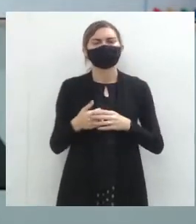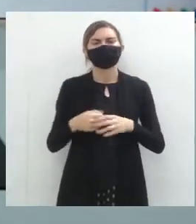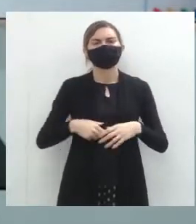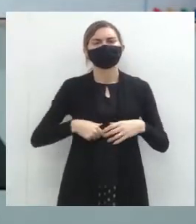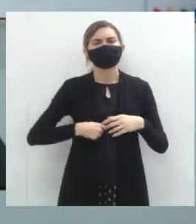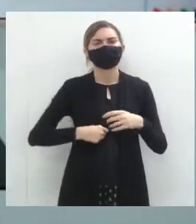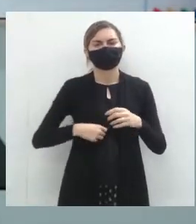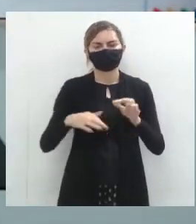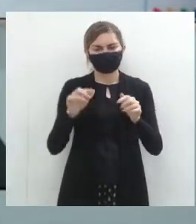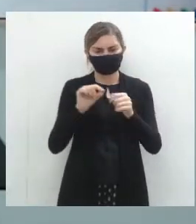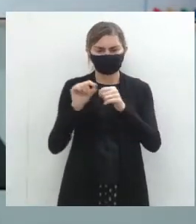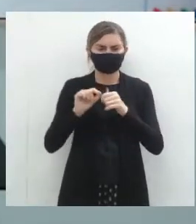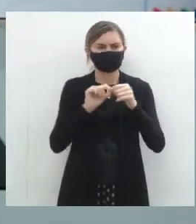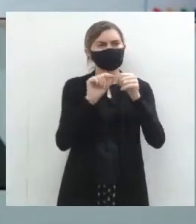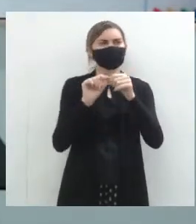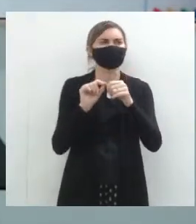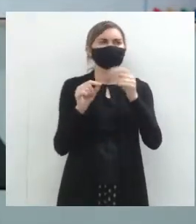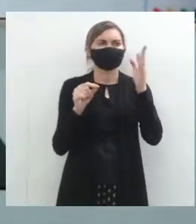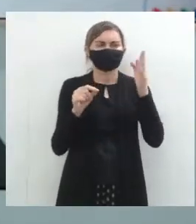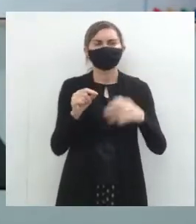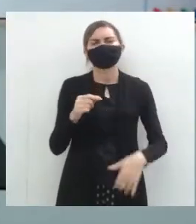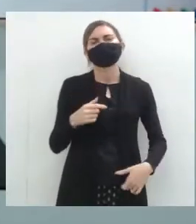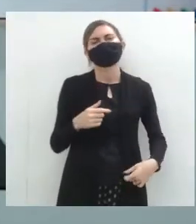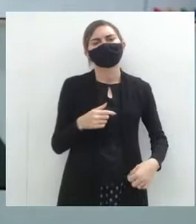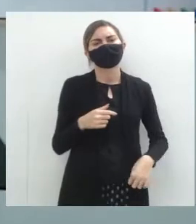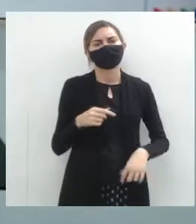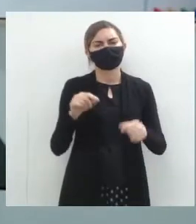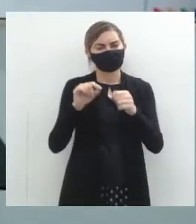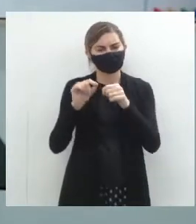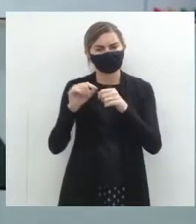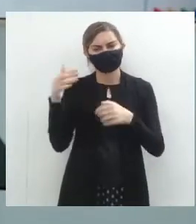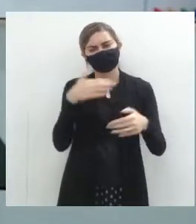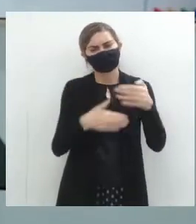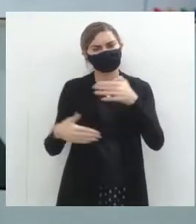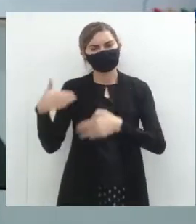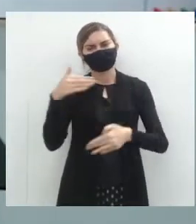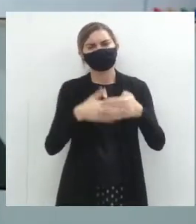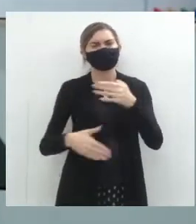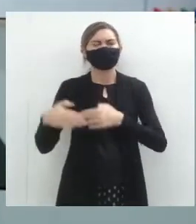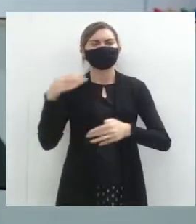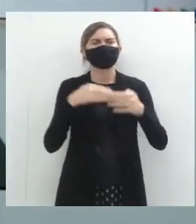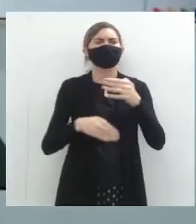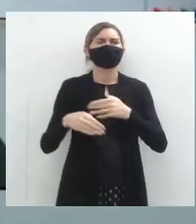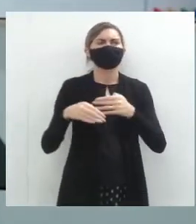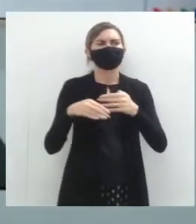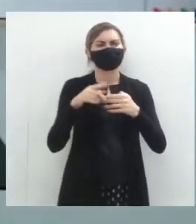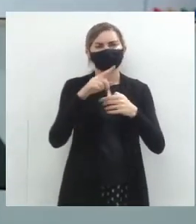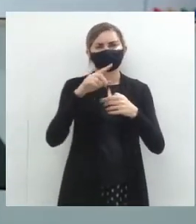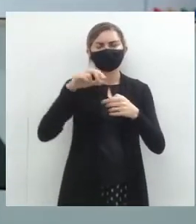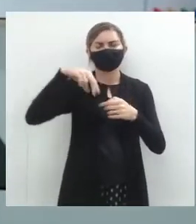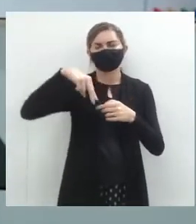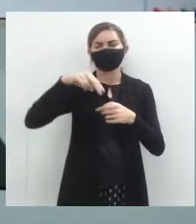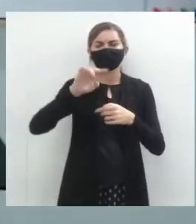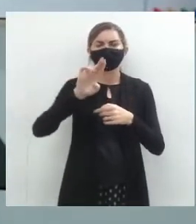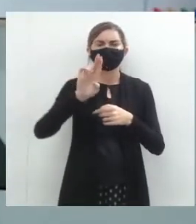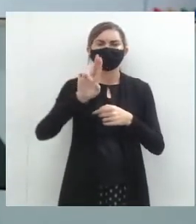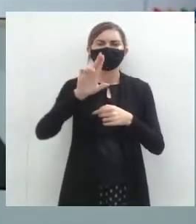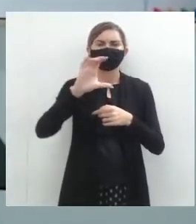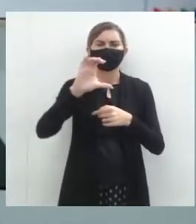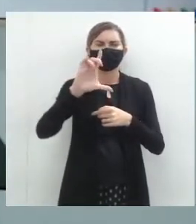da formação, ó, ele participa da formação dos